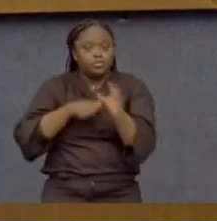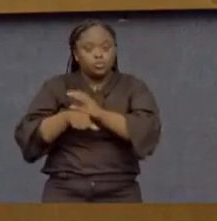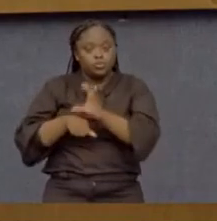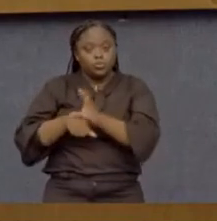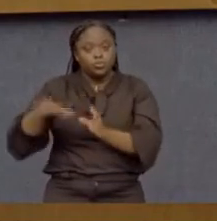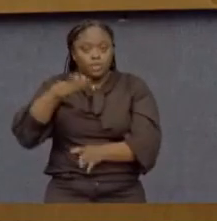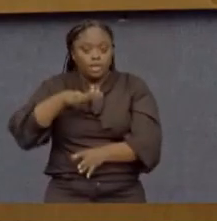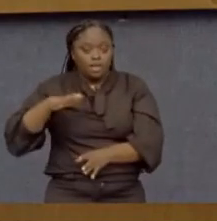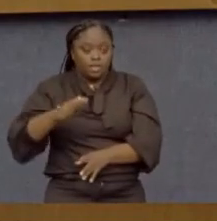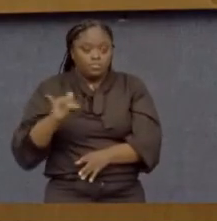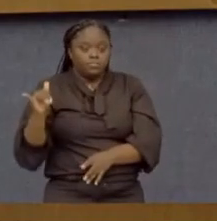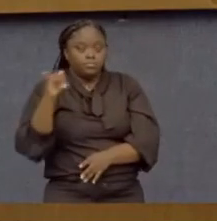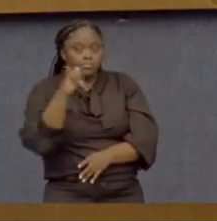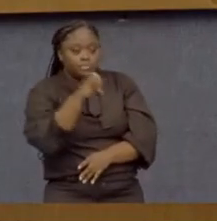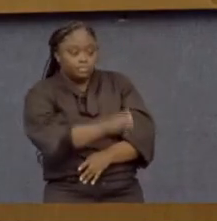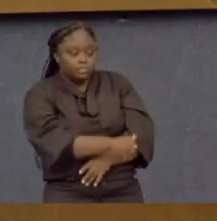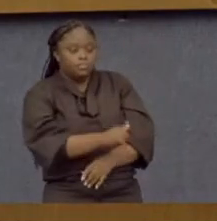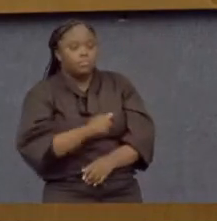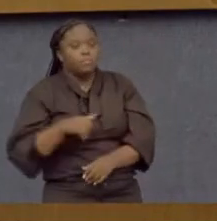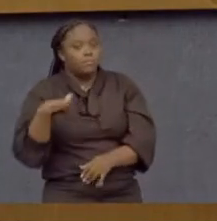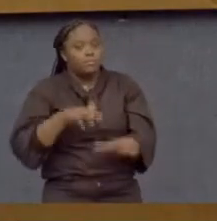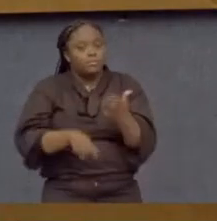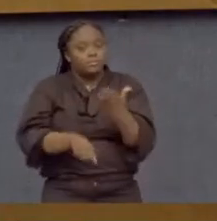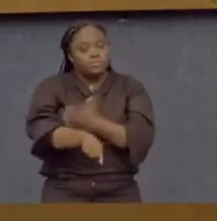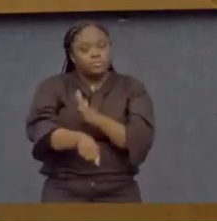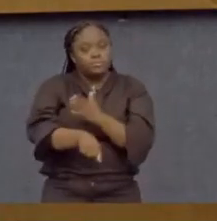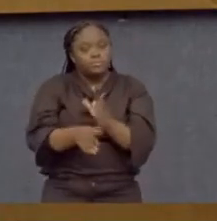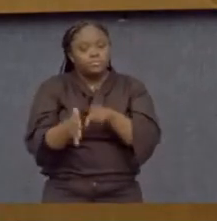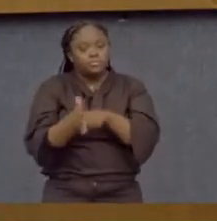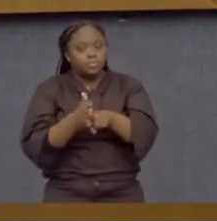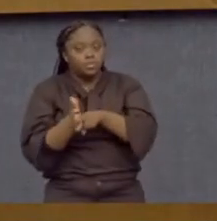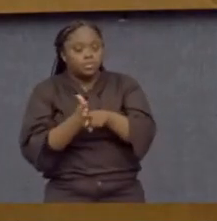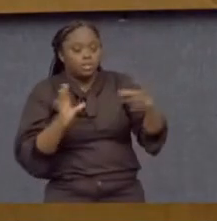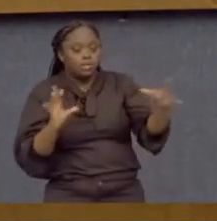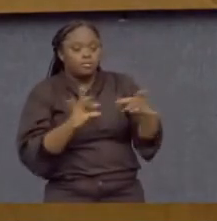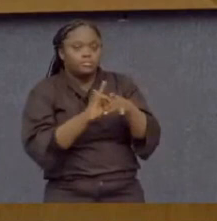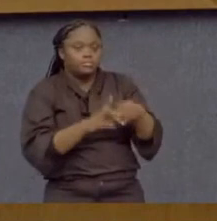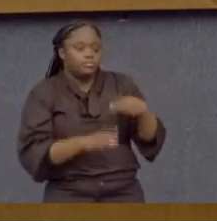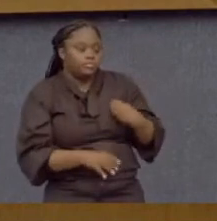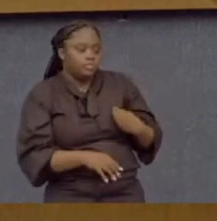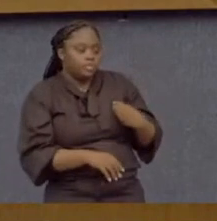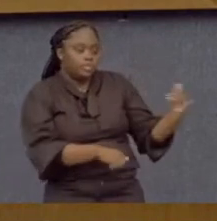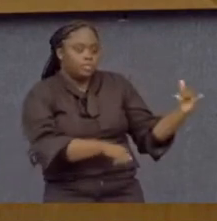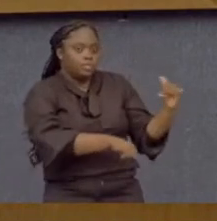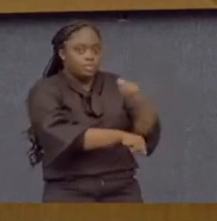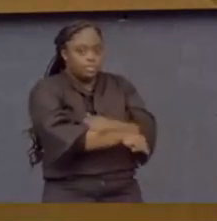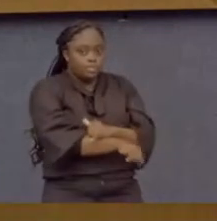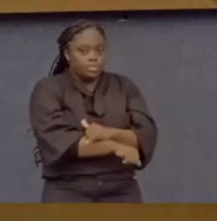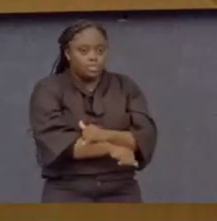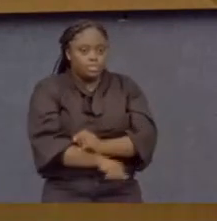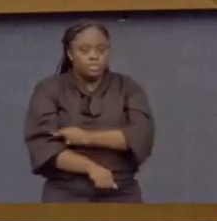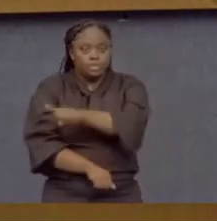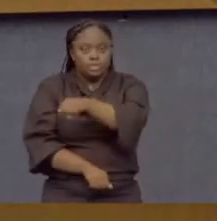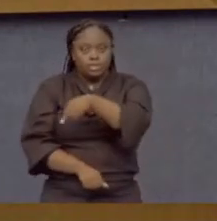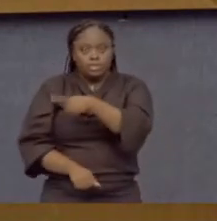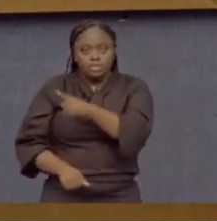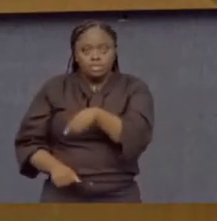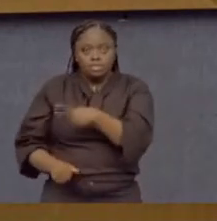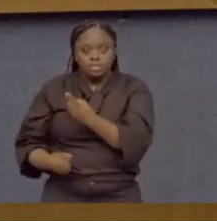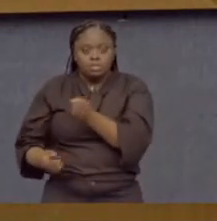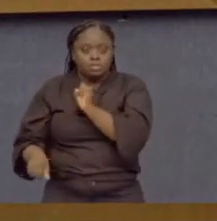na área aeronáutica, cuja parte prática e de pesquisa estavam interligadas com o funcionamento do aeroporto, estão se